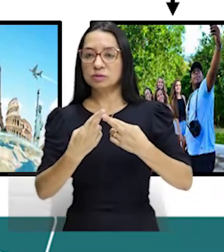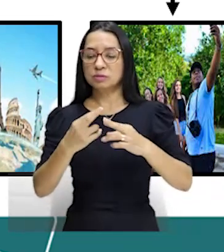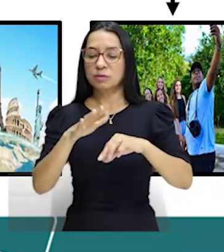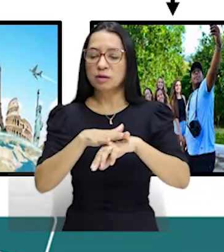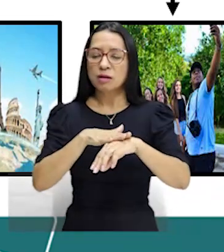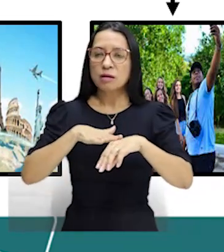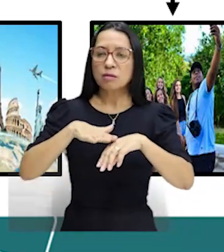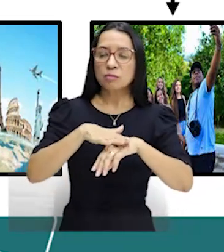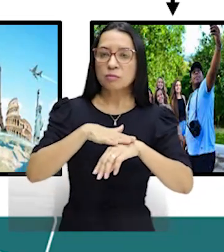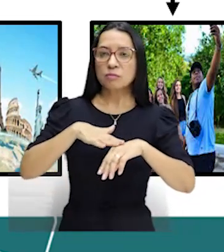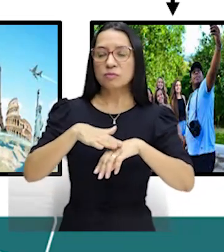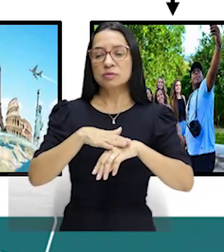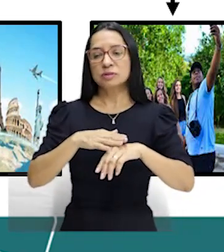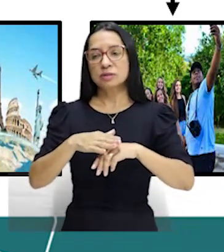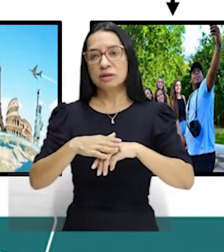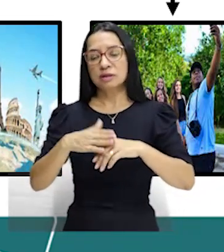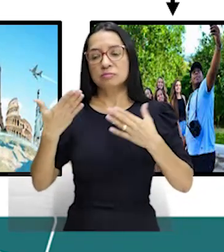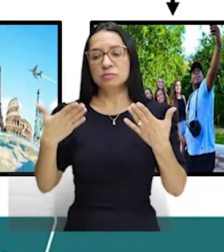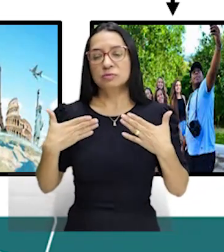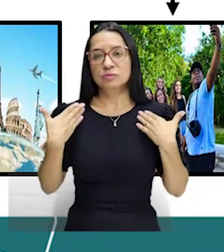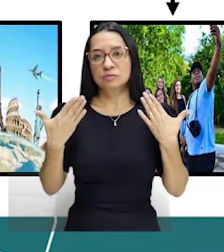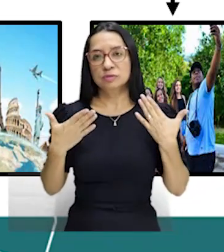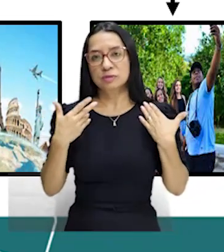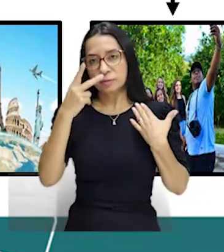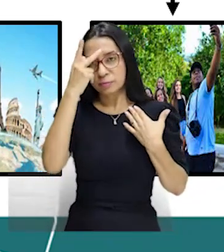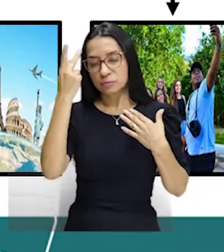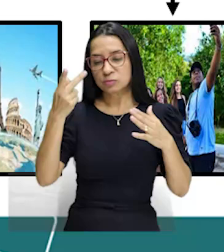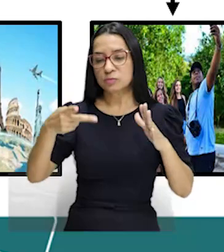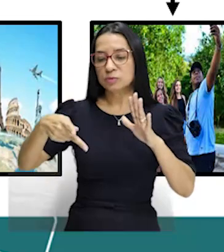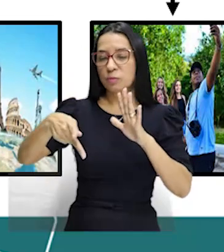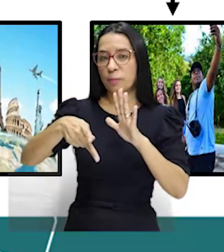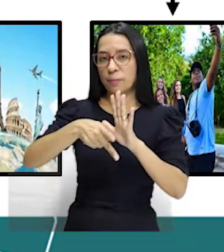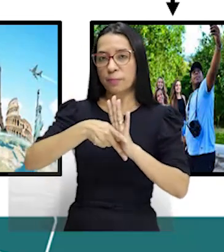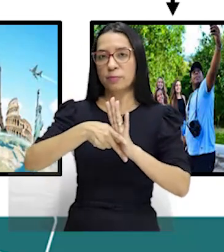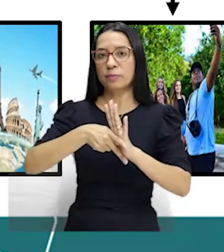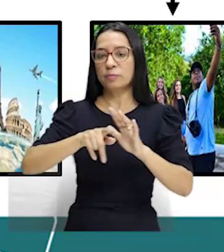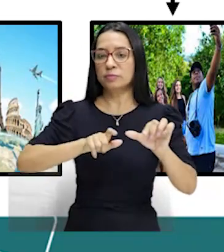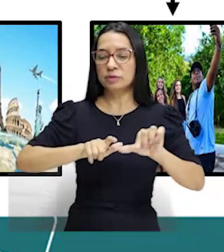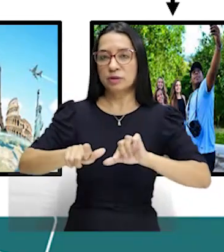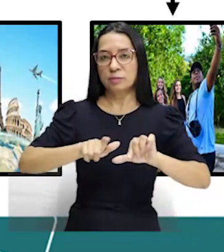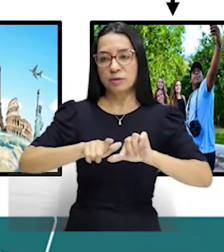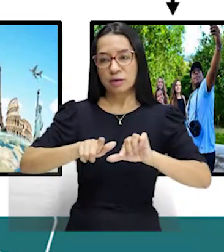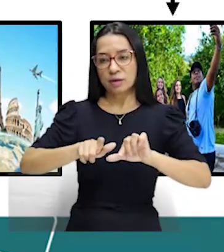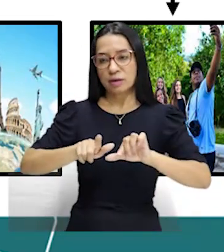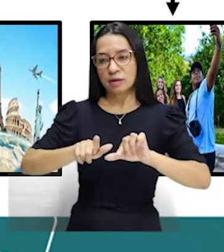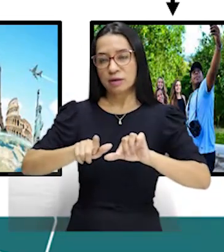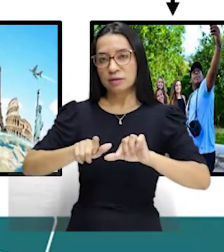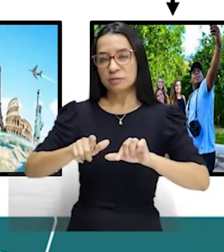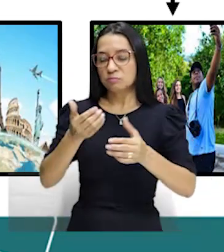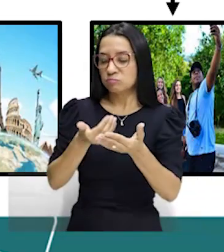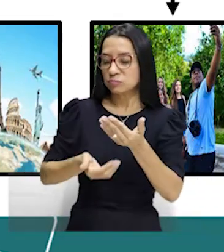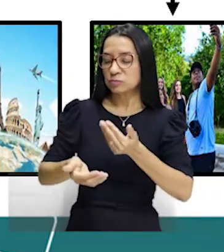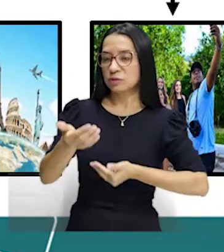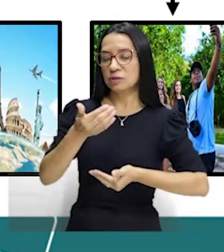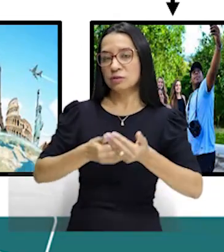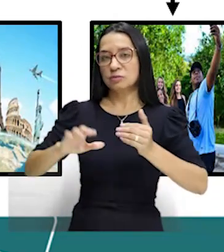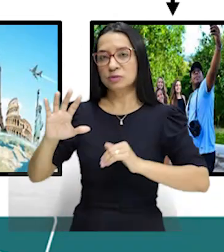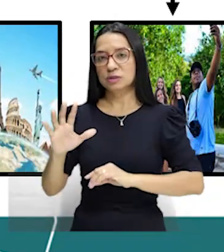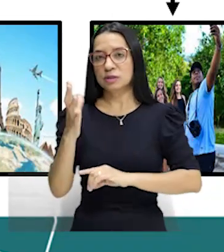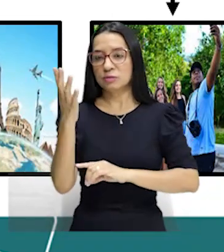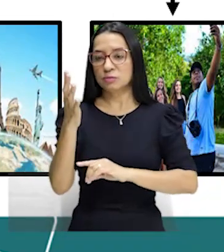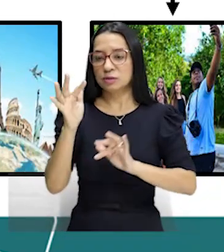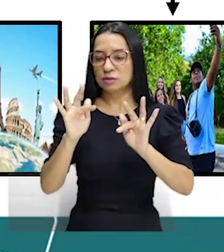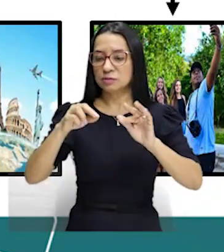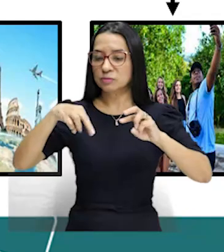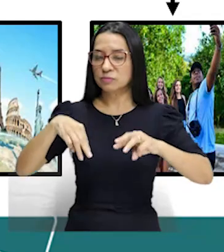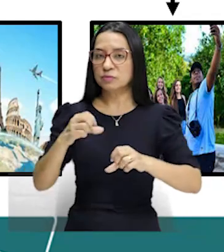se divertir. Até as pessoas mesmo do próprio trabalho, as confraternizações que acontecem nos finais de ano, no período